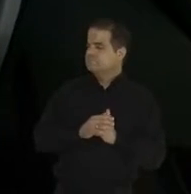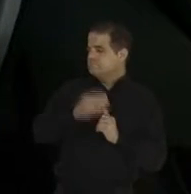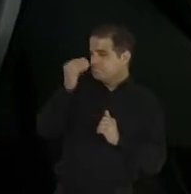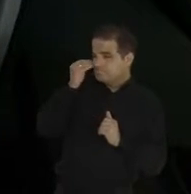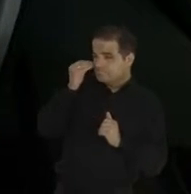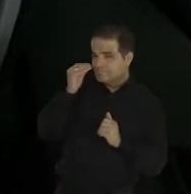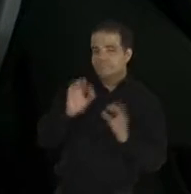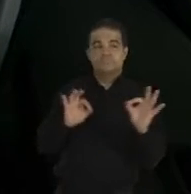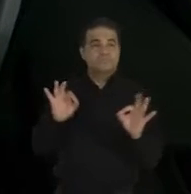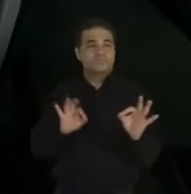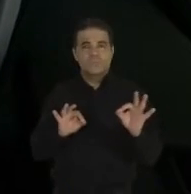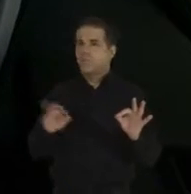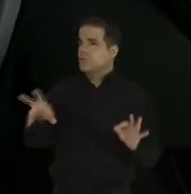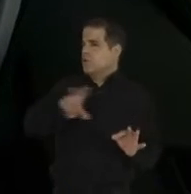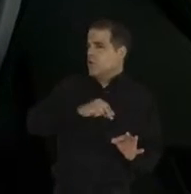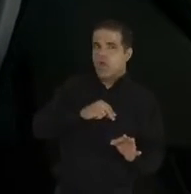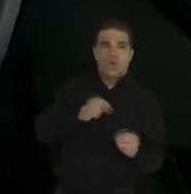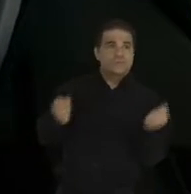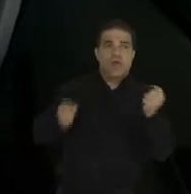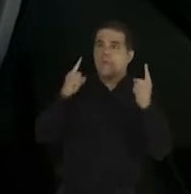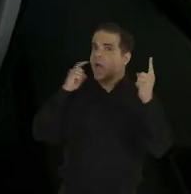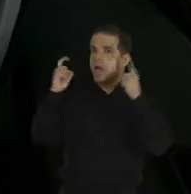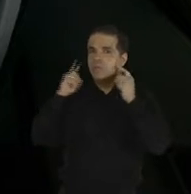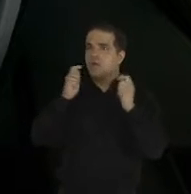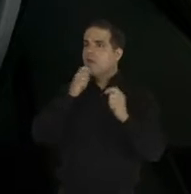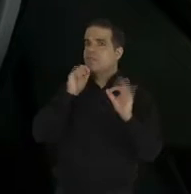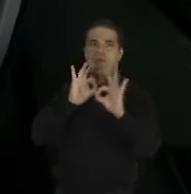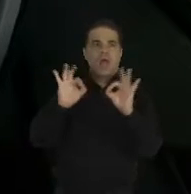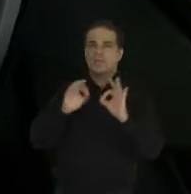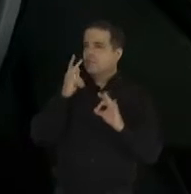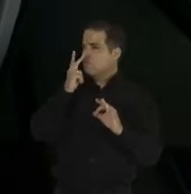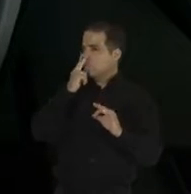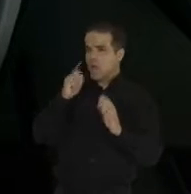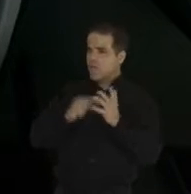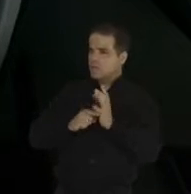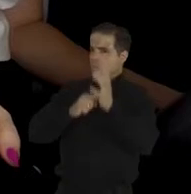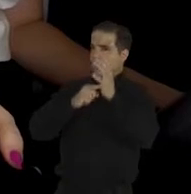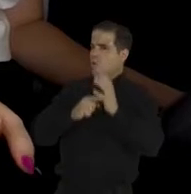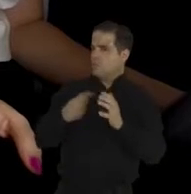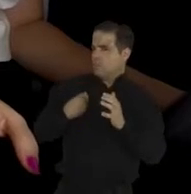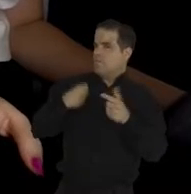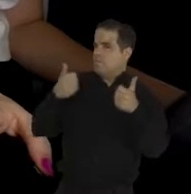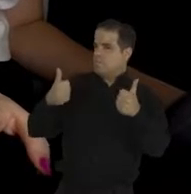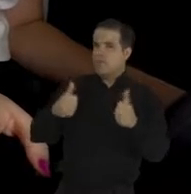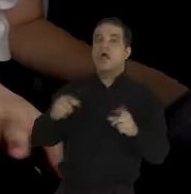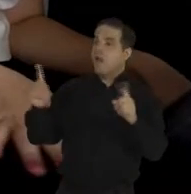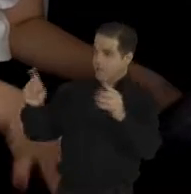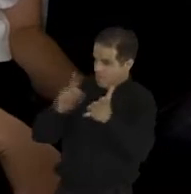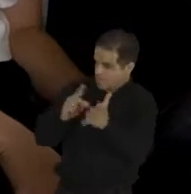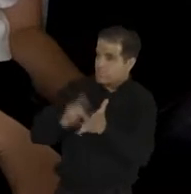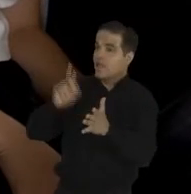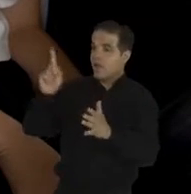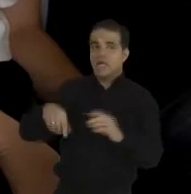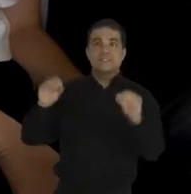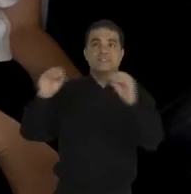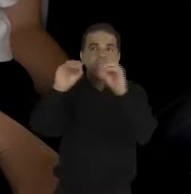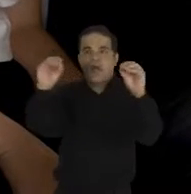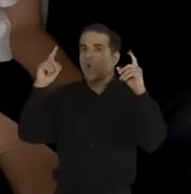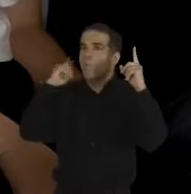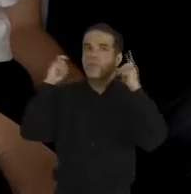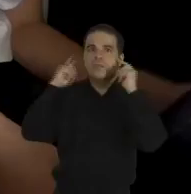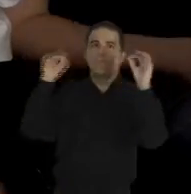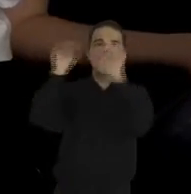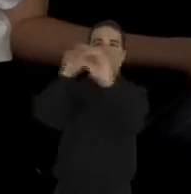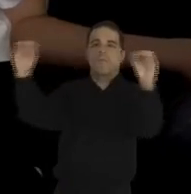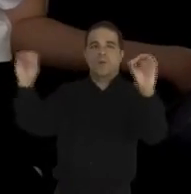o nosso carro não faz barulho nenhum nem parece que o motor fica ligado a isso mesmo isso mesmo Thai zero ruído